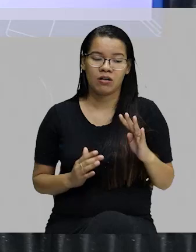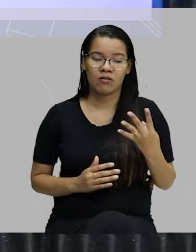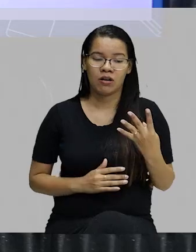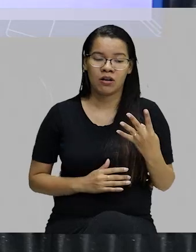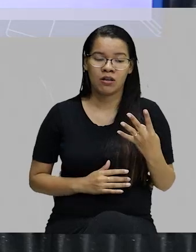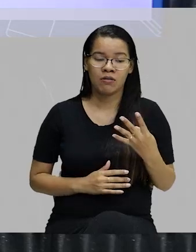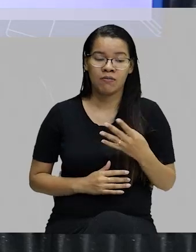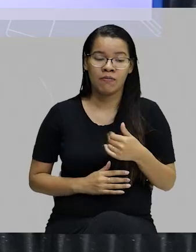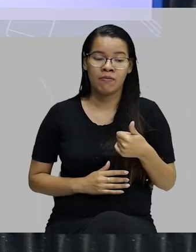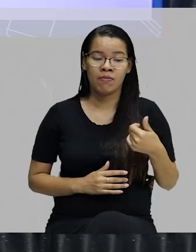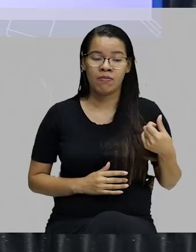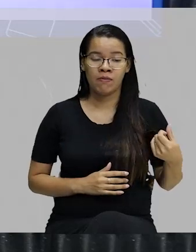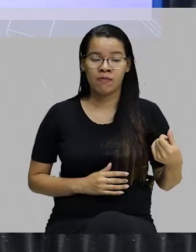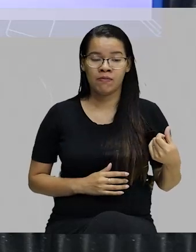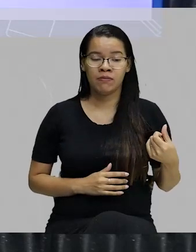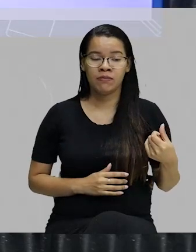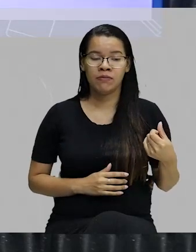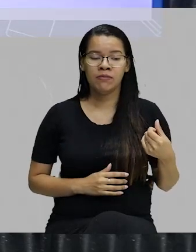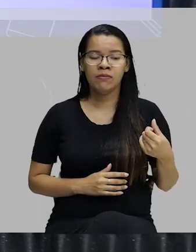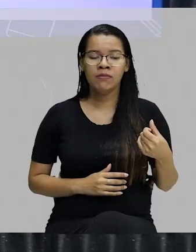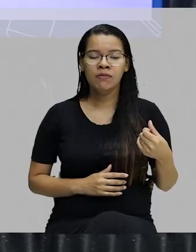4, 16,